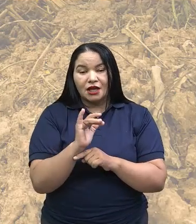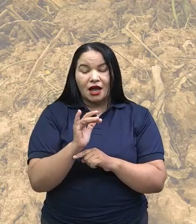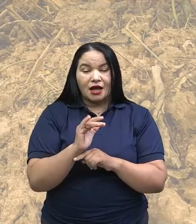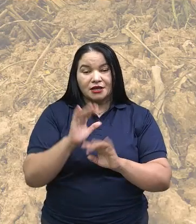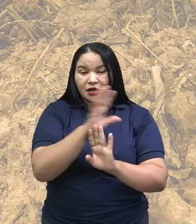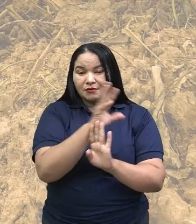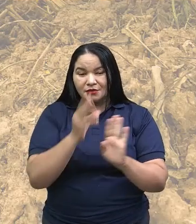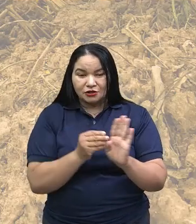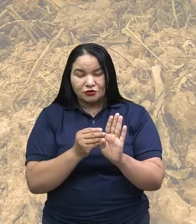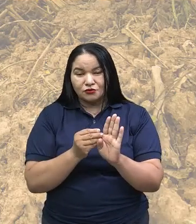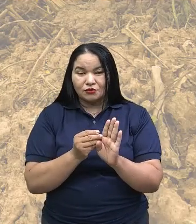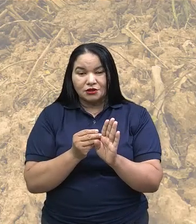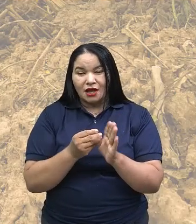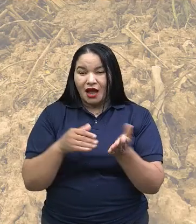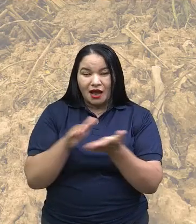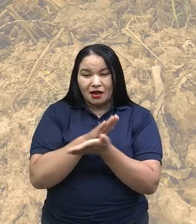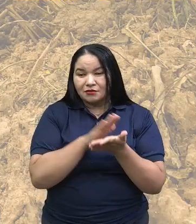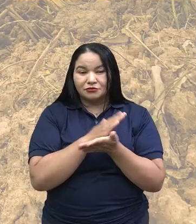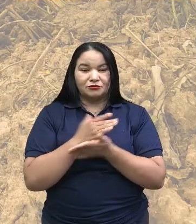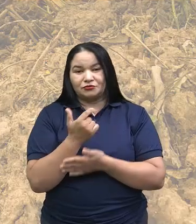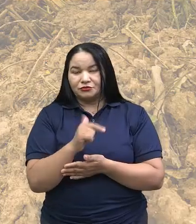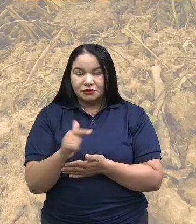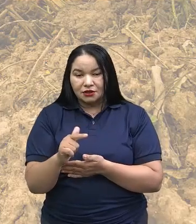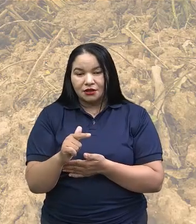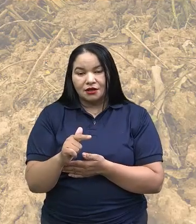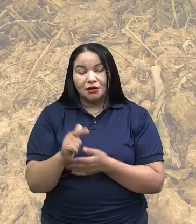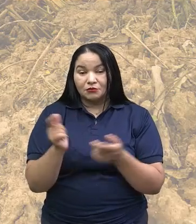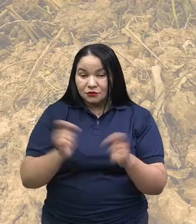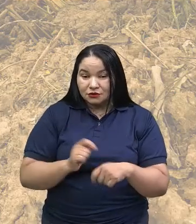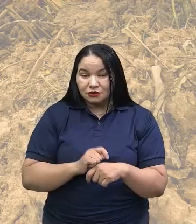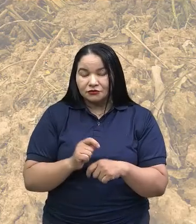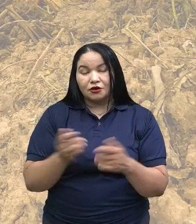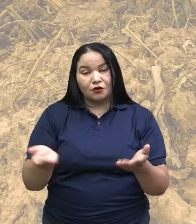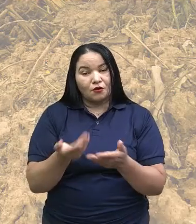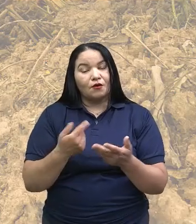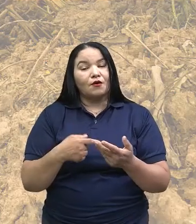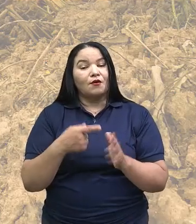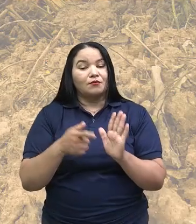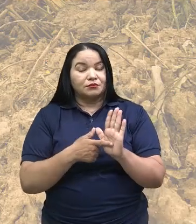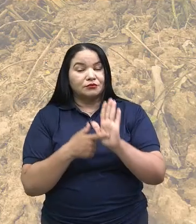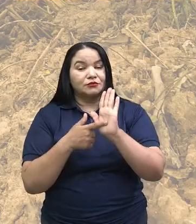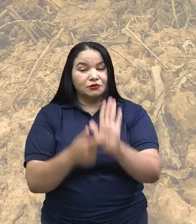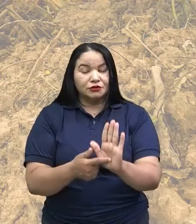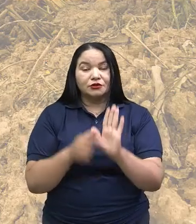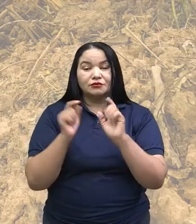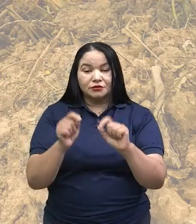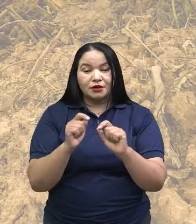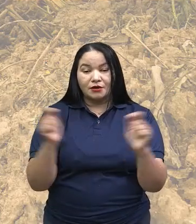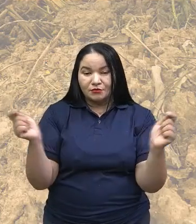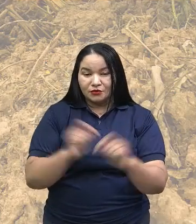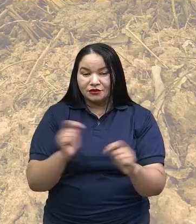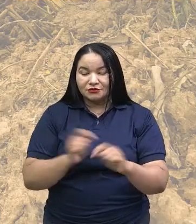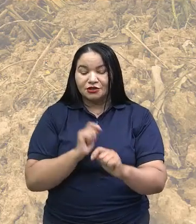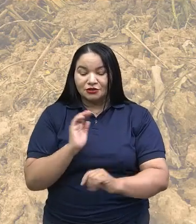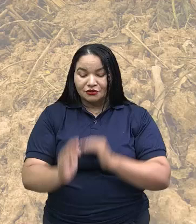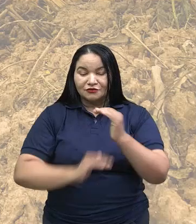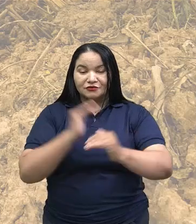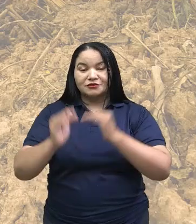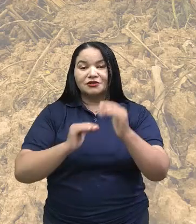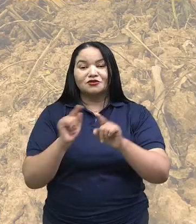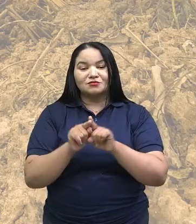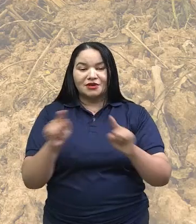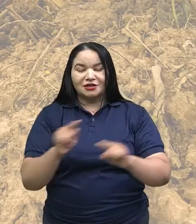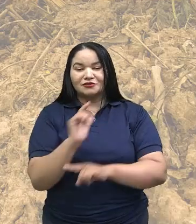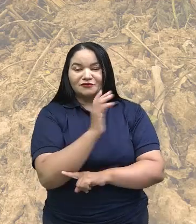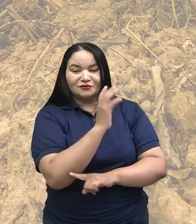E a ideia dessa aula é justamente apresentar possibilidades, né, de crescimento sem que a Amazônia seja destruída, que